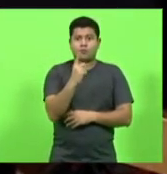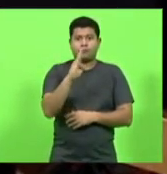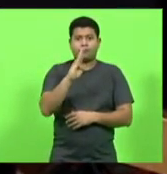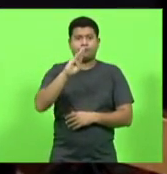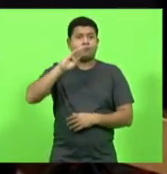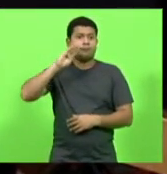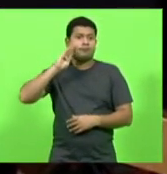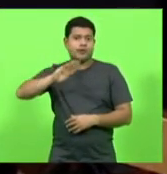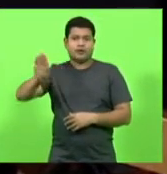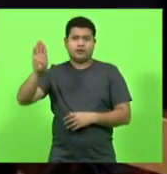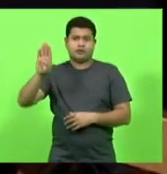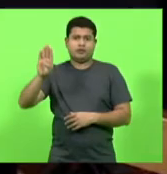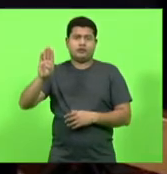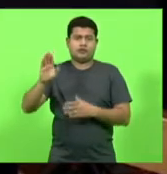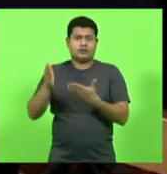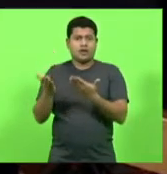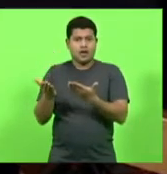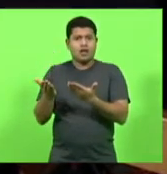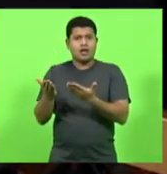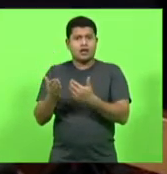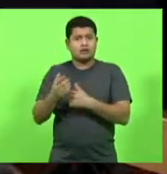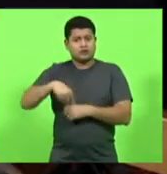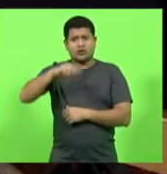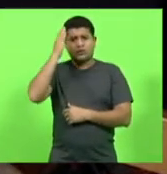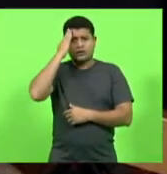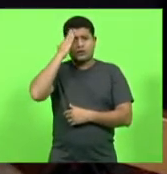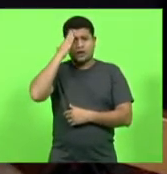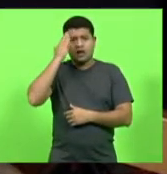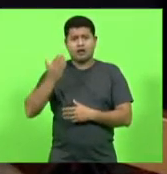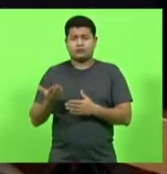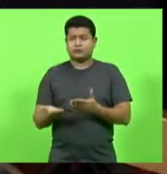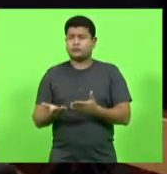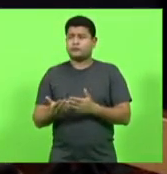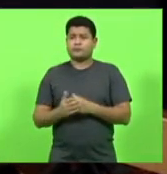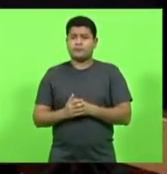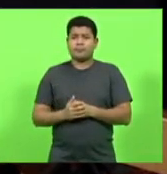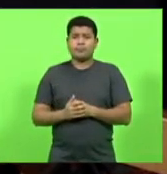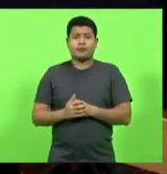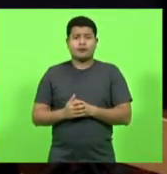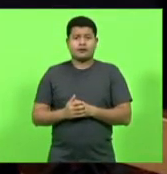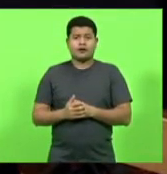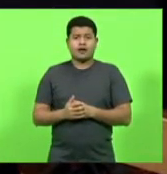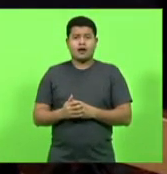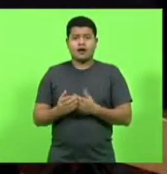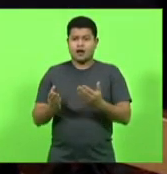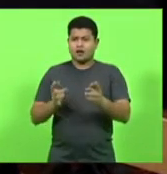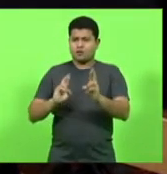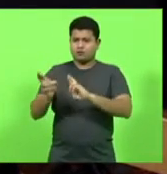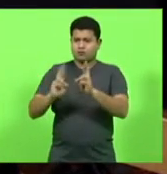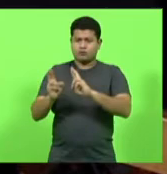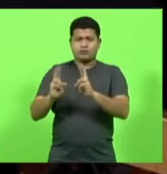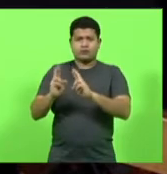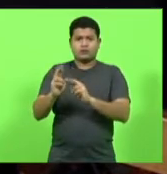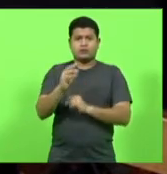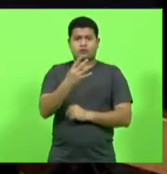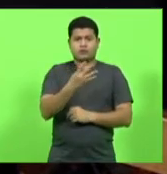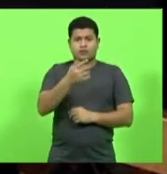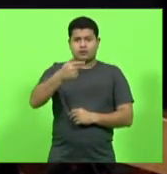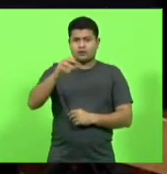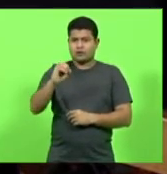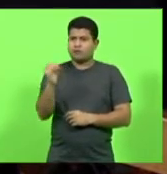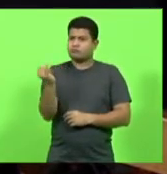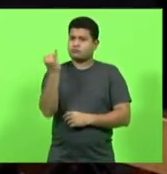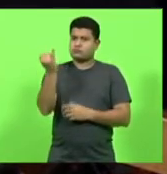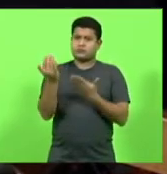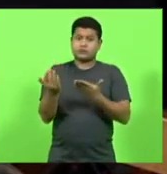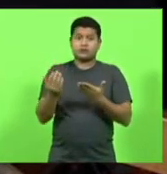E nós sabemos do corredor econômico que significa a BR-470. Portanto, o que está sendo